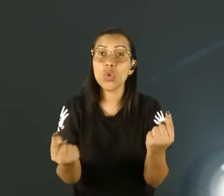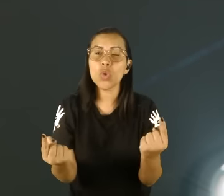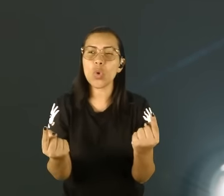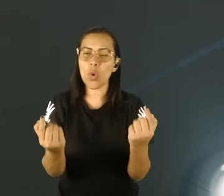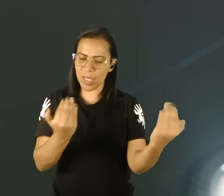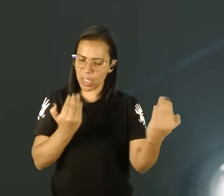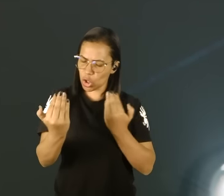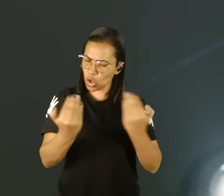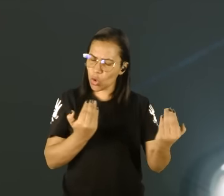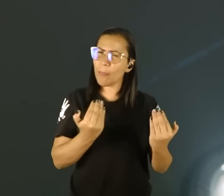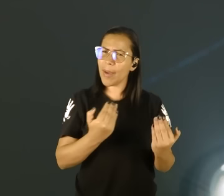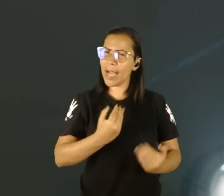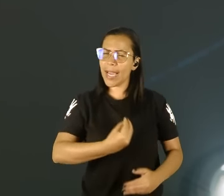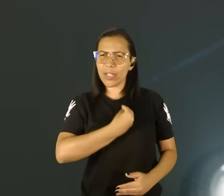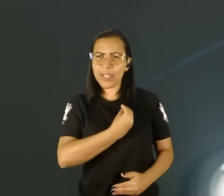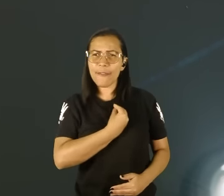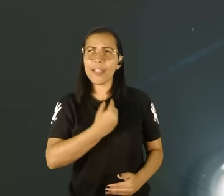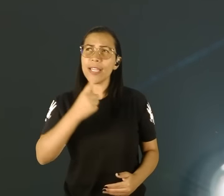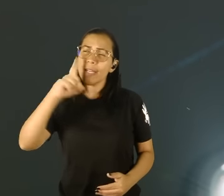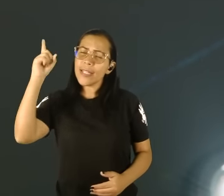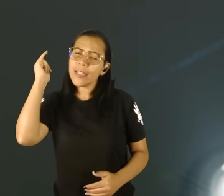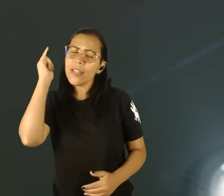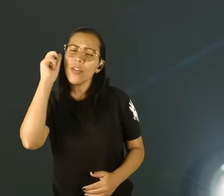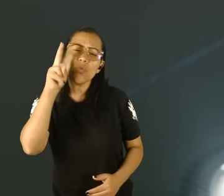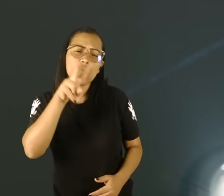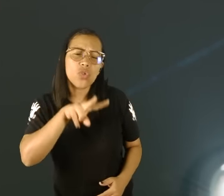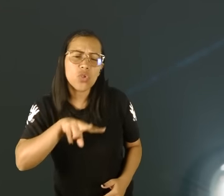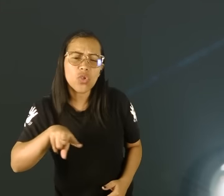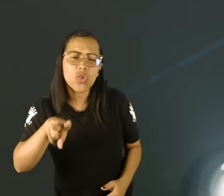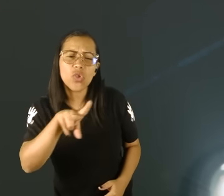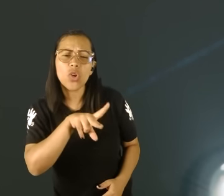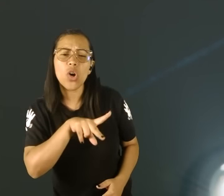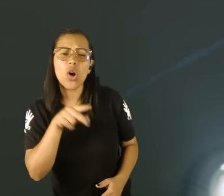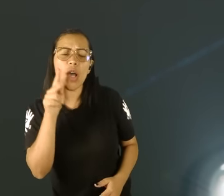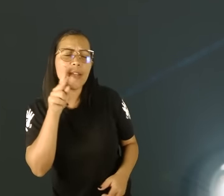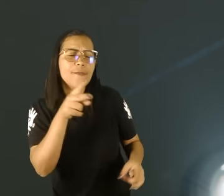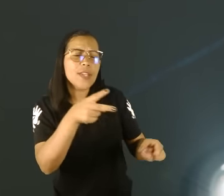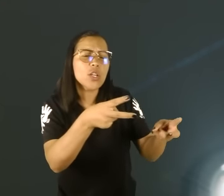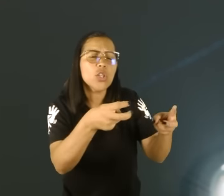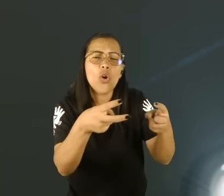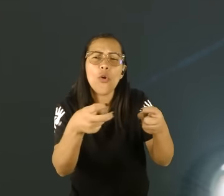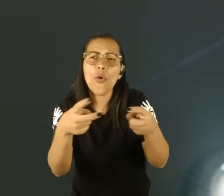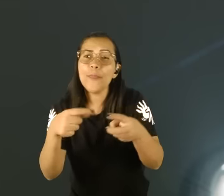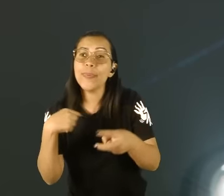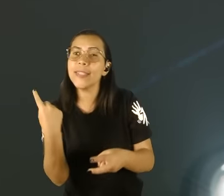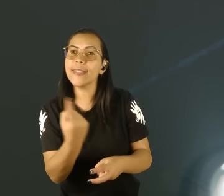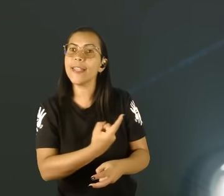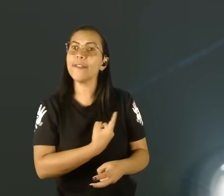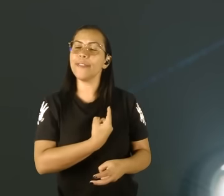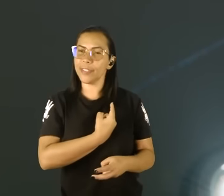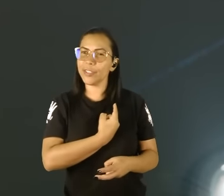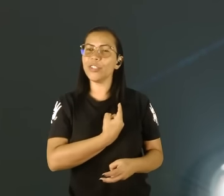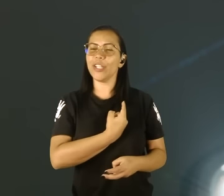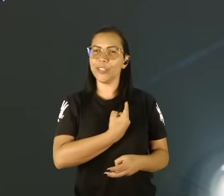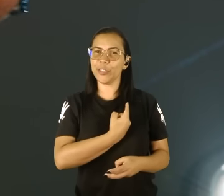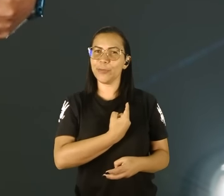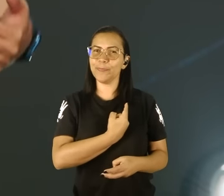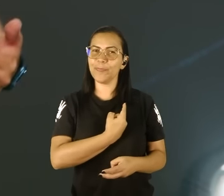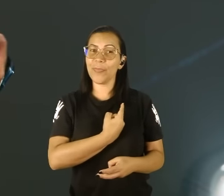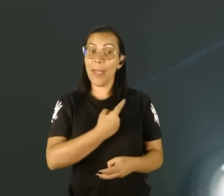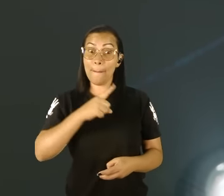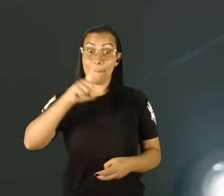não vai falar com você se você passa o dia inteiro como se fosse um tacho e uma colher de pau remexendo as doidices